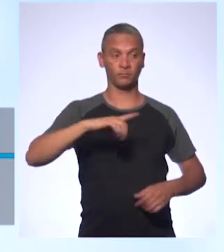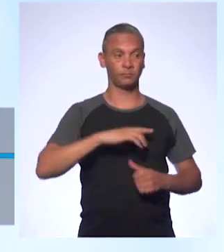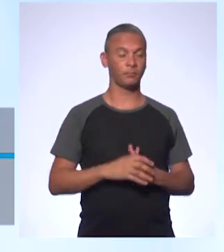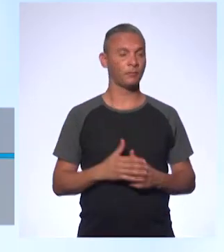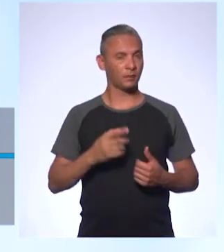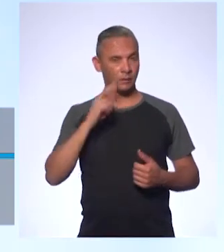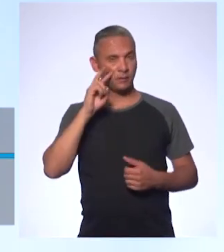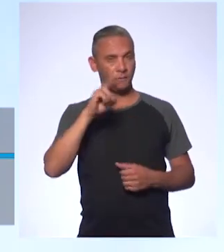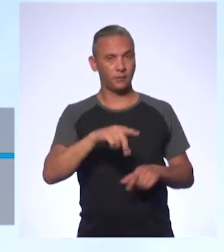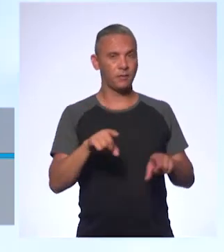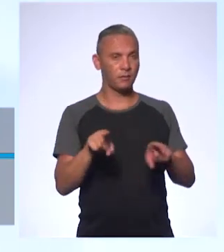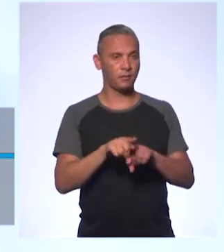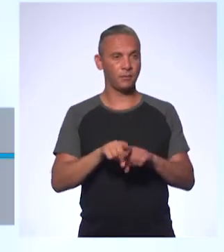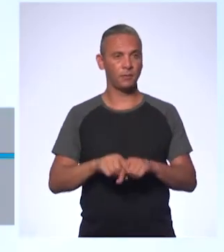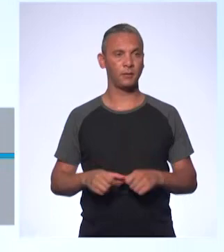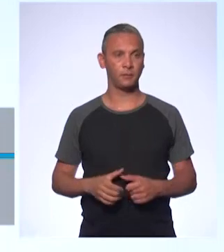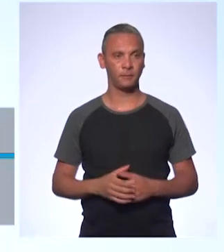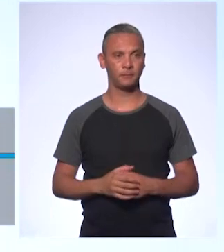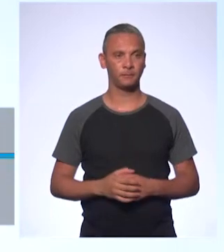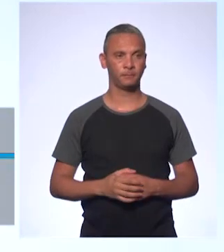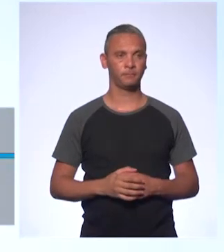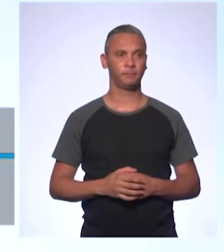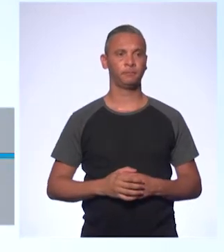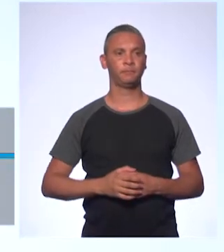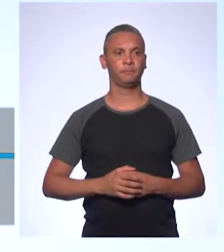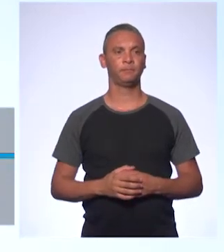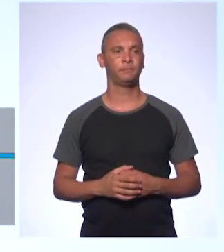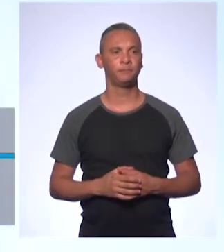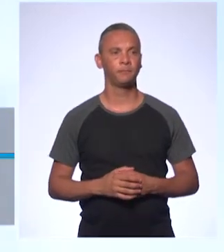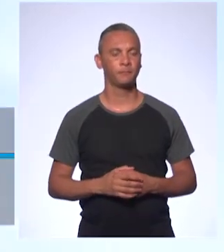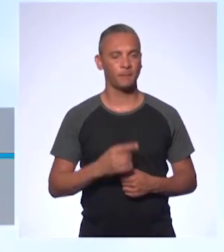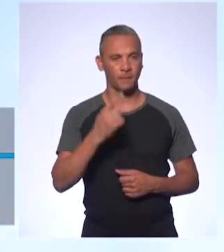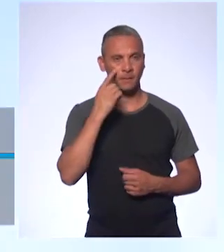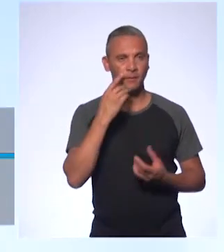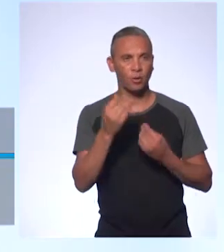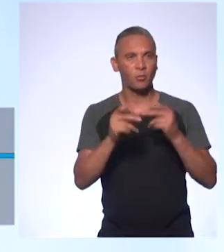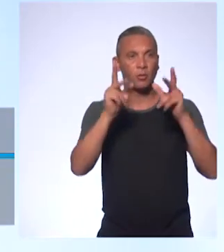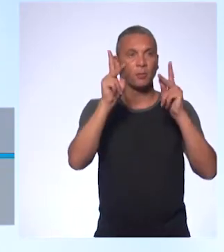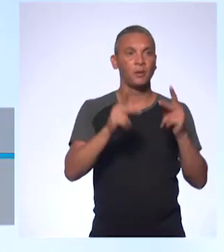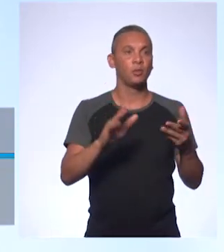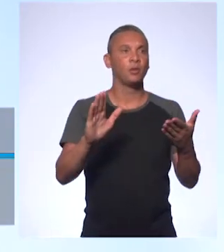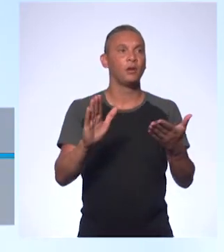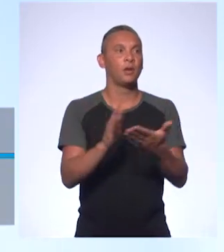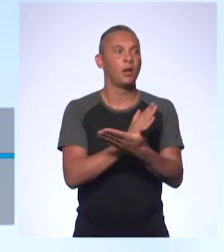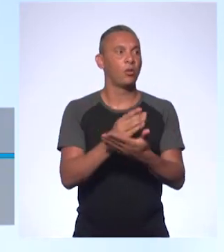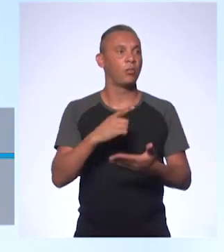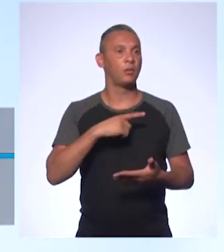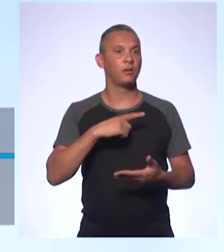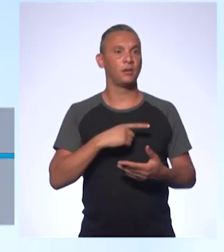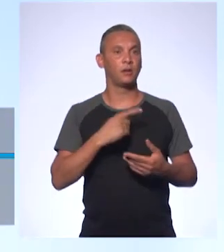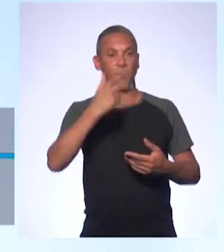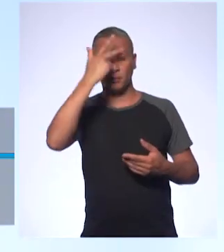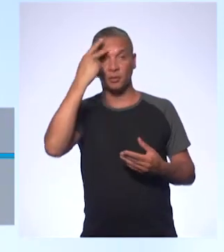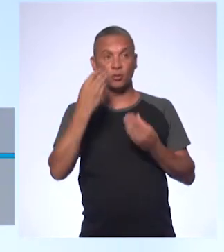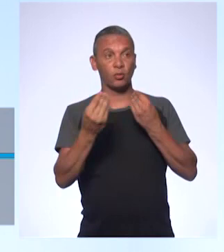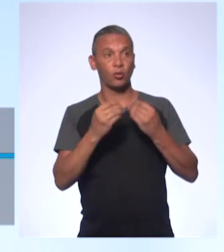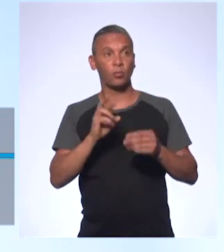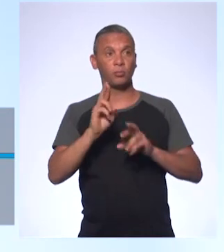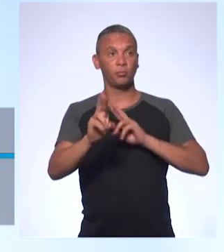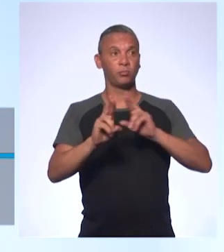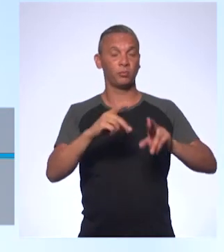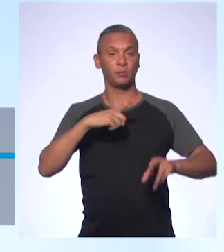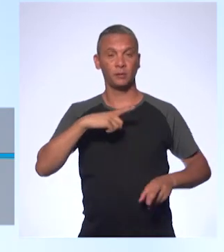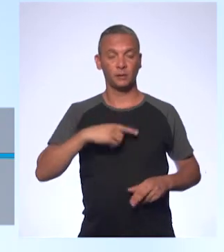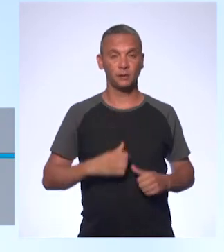pode ver interação, é possível a gente ver interação aí com algumas pessoas para ver se o que as pessoas